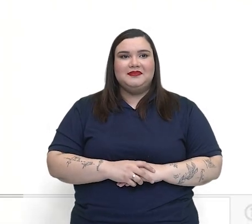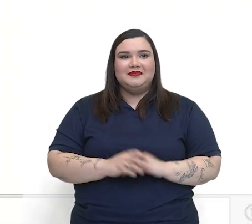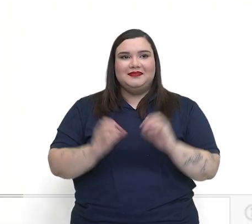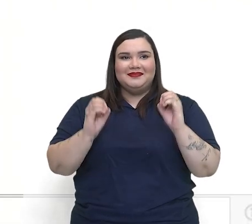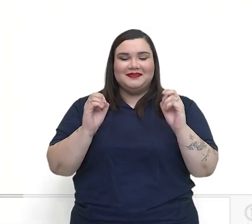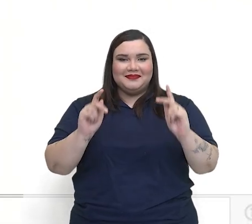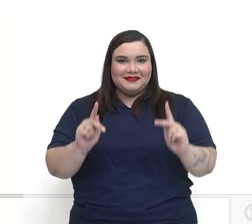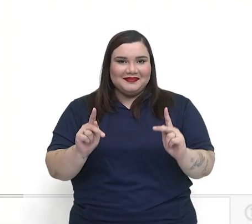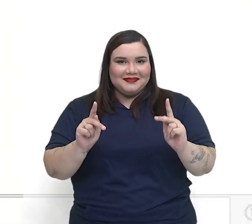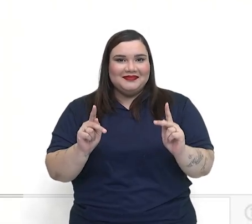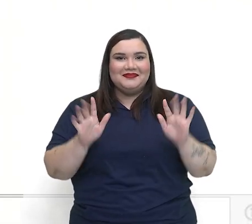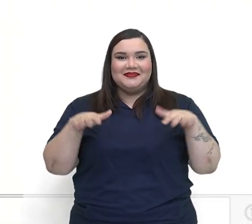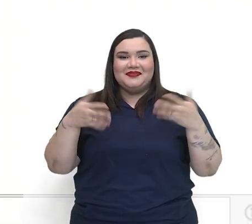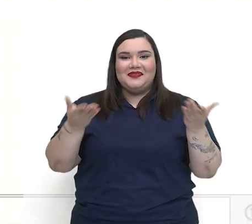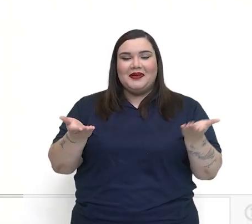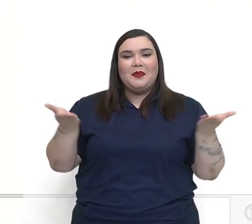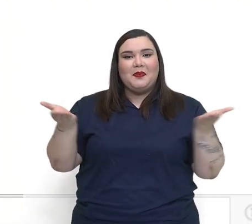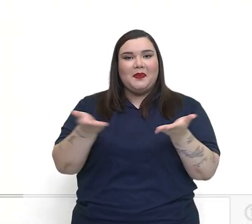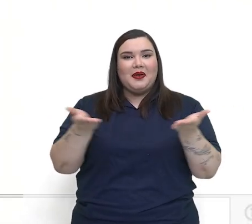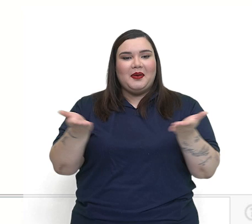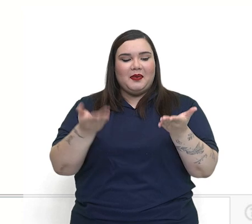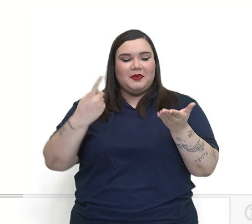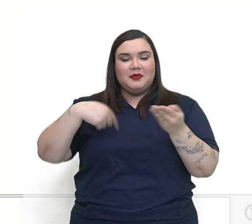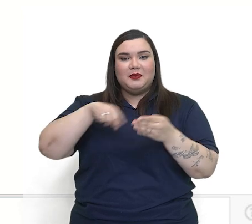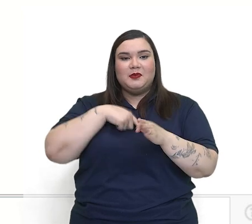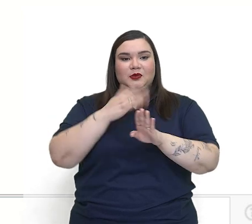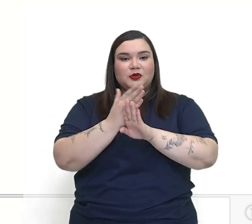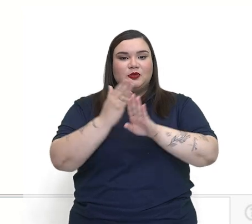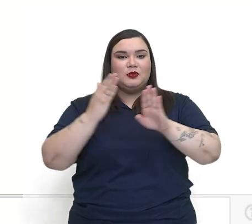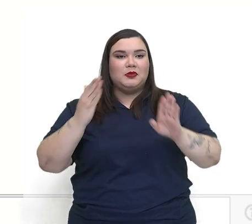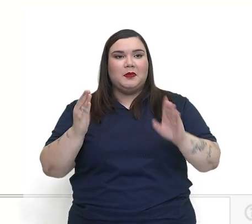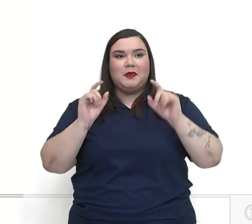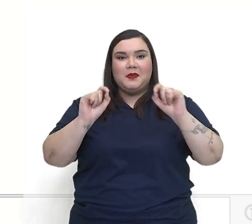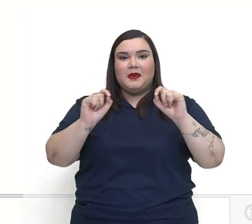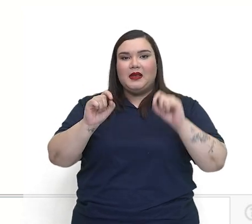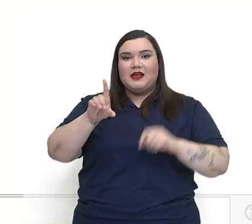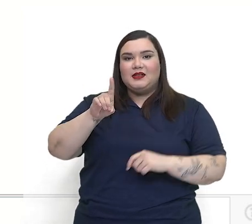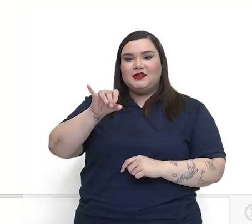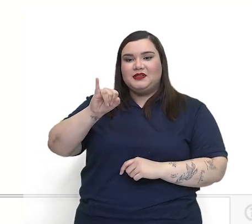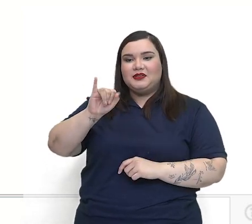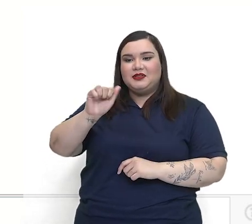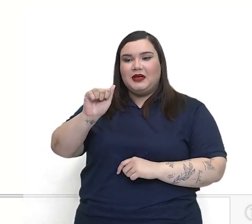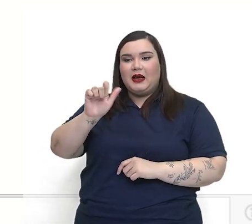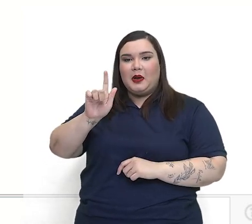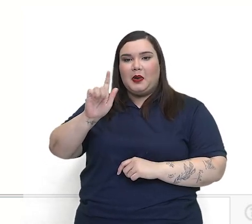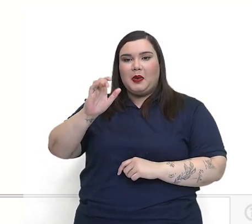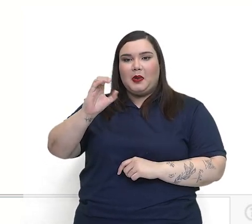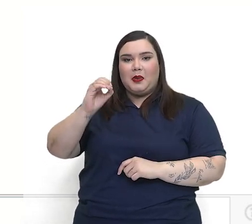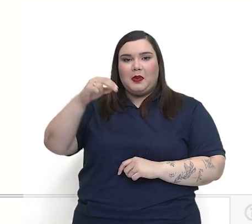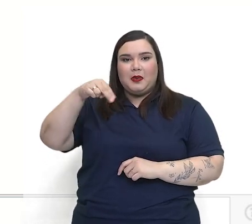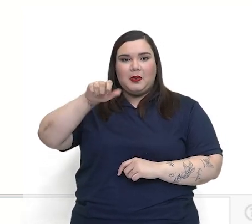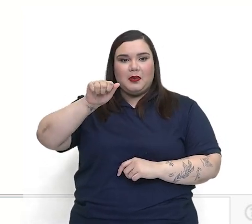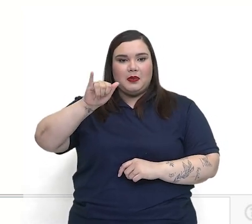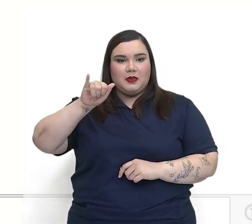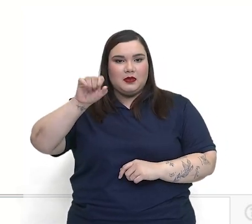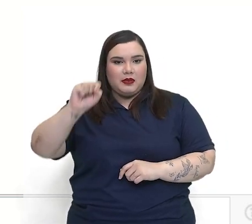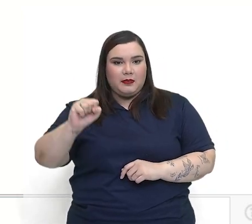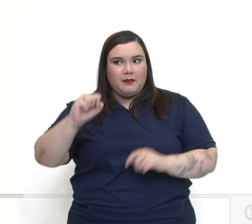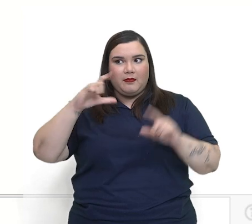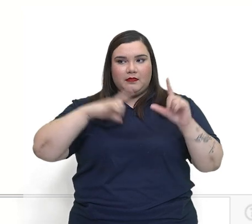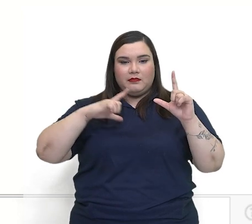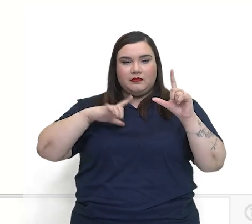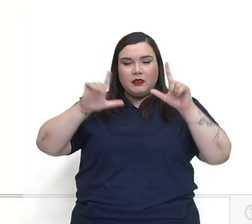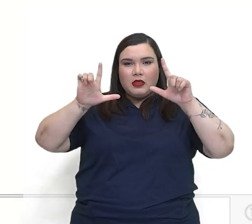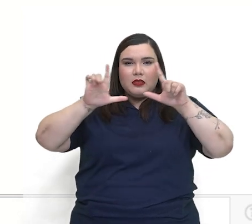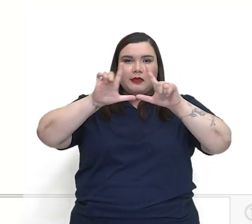Muito bem, então vamos aqui identificar as diagonais de um polígono. Nós temos aqui, ó, ele está aqui de forma